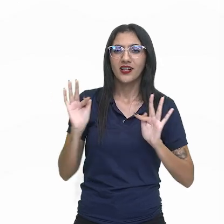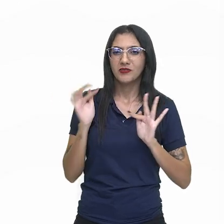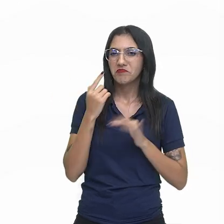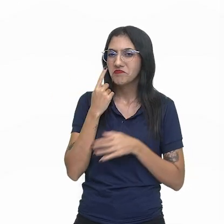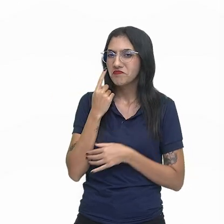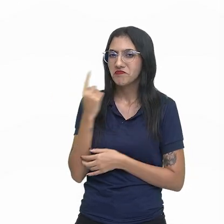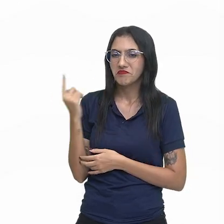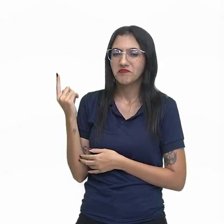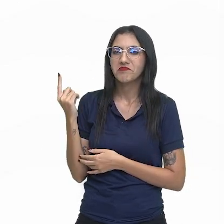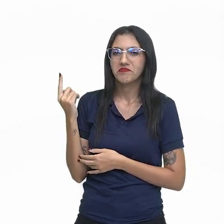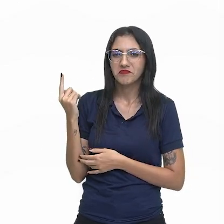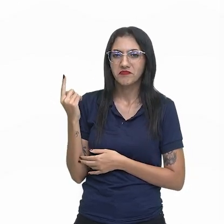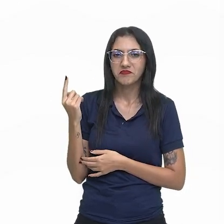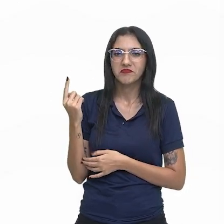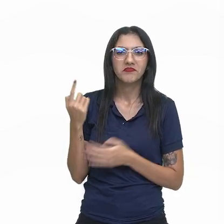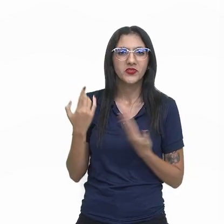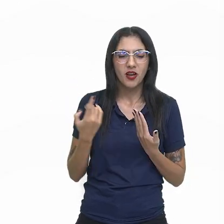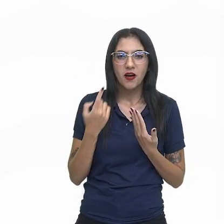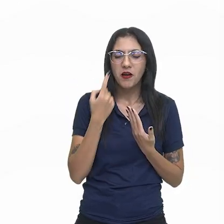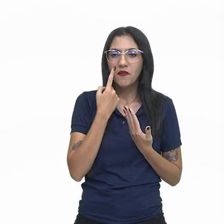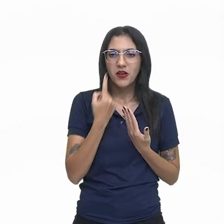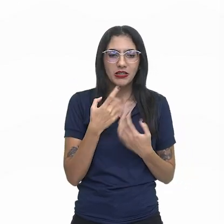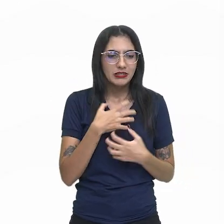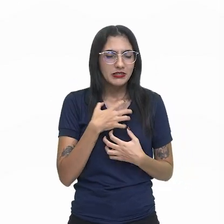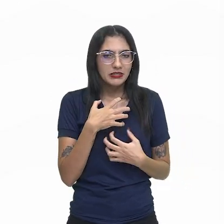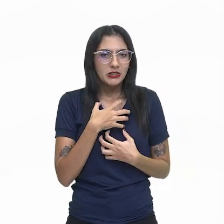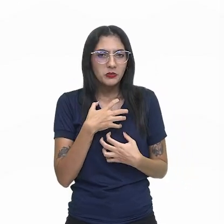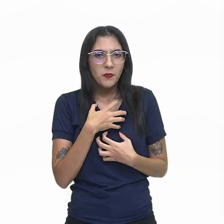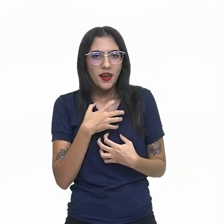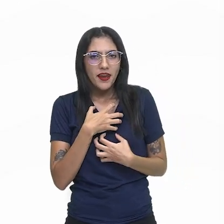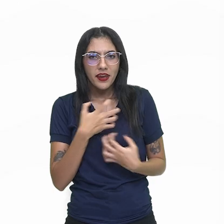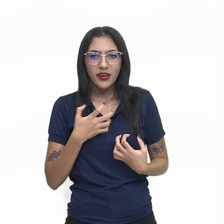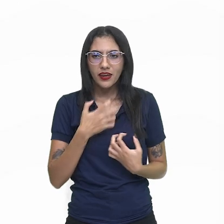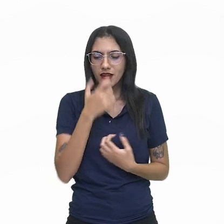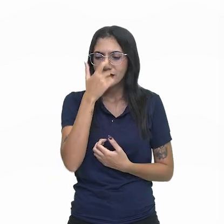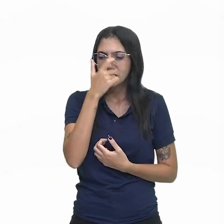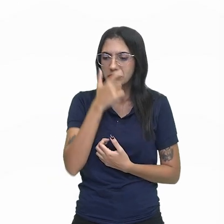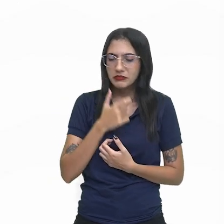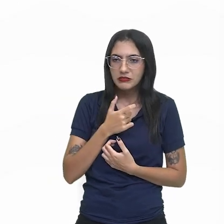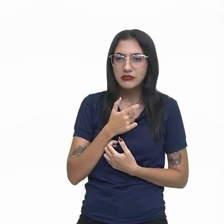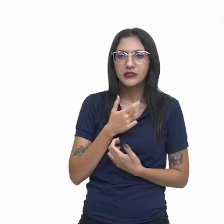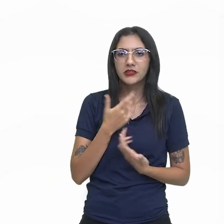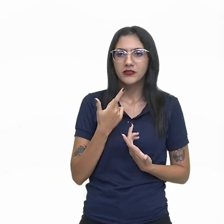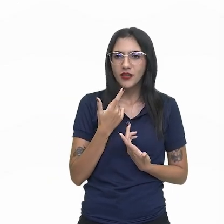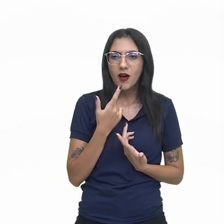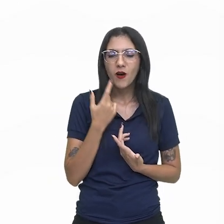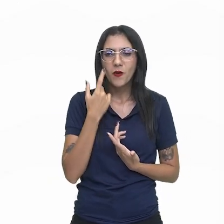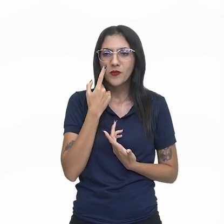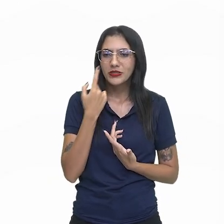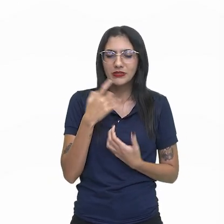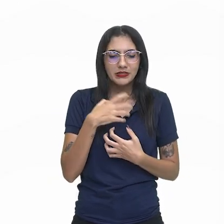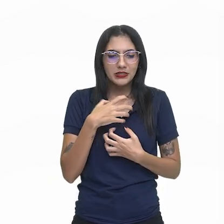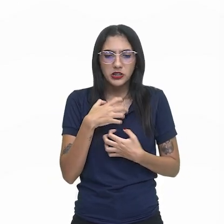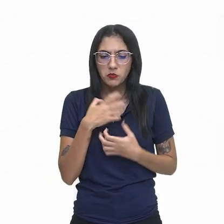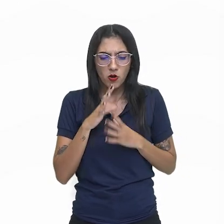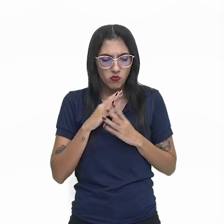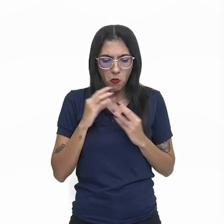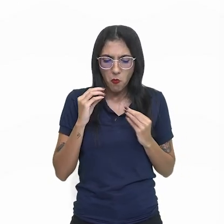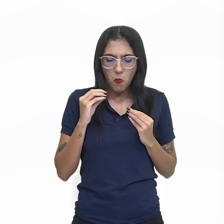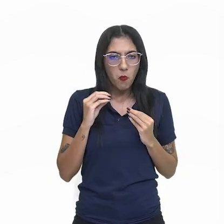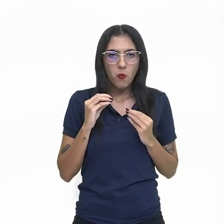oco. Então, nada dentro de mim. Eu fico bem assim, eu fico sem ninguém em mim.